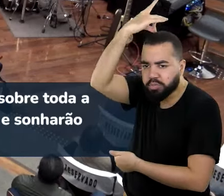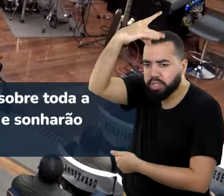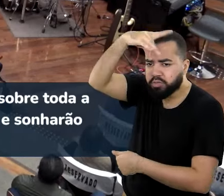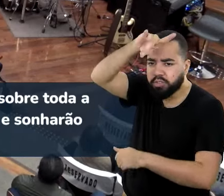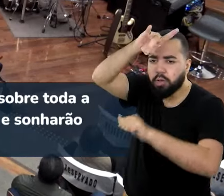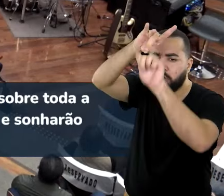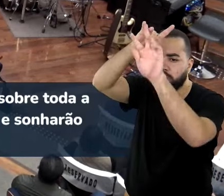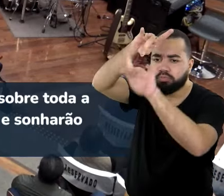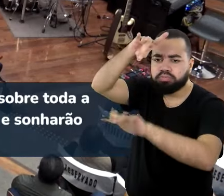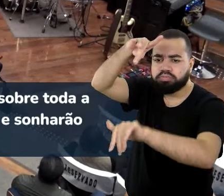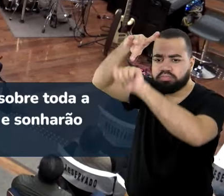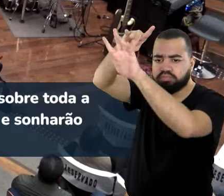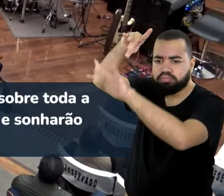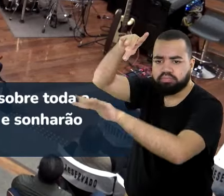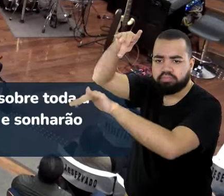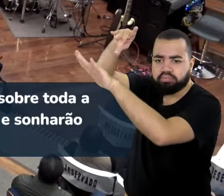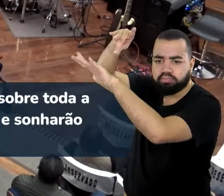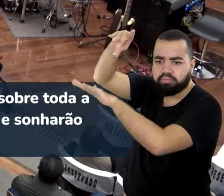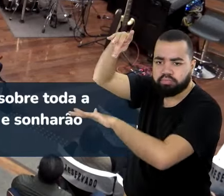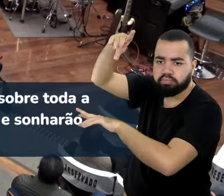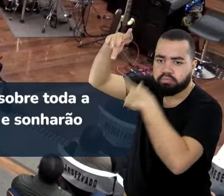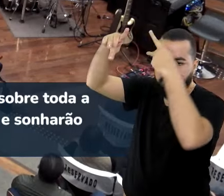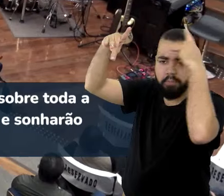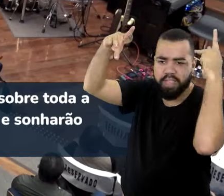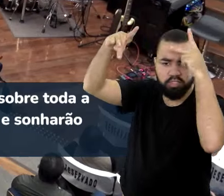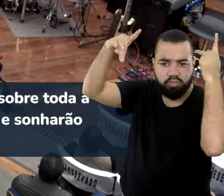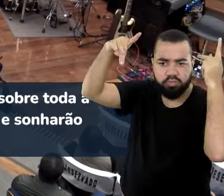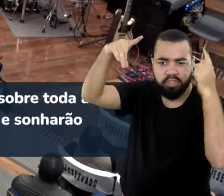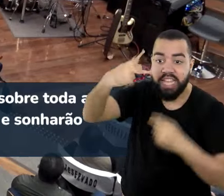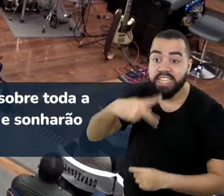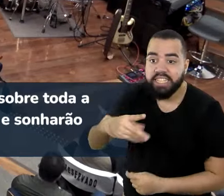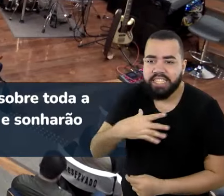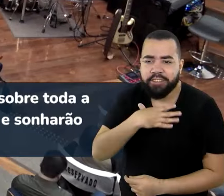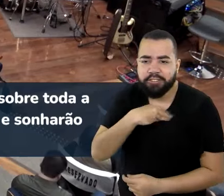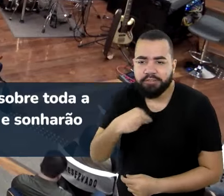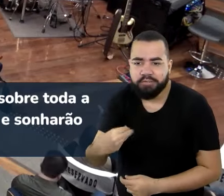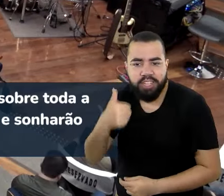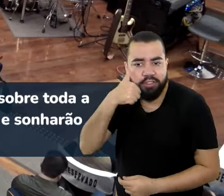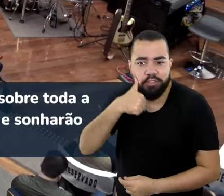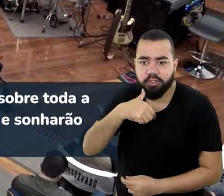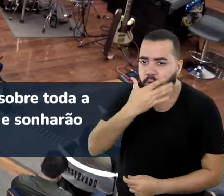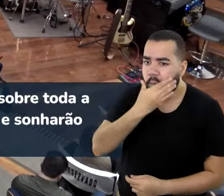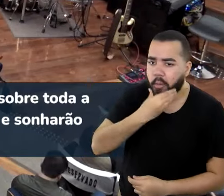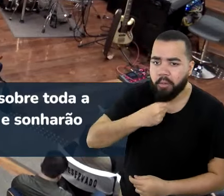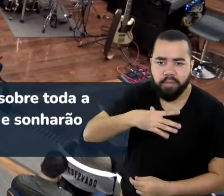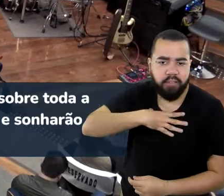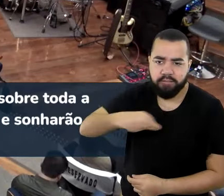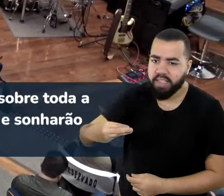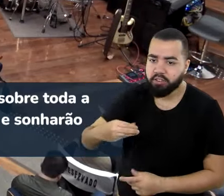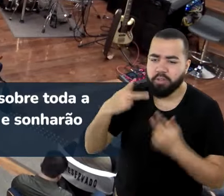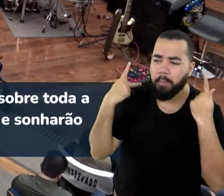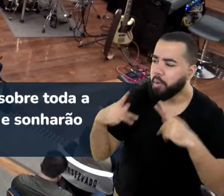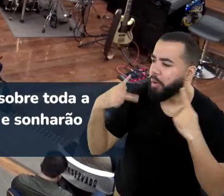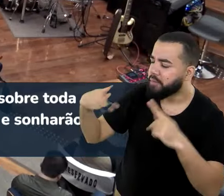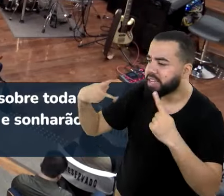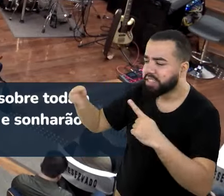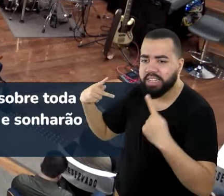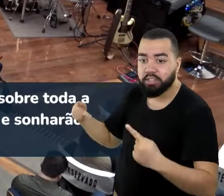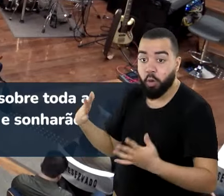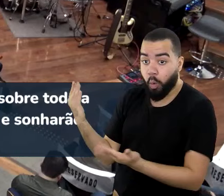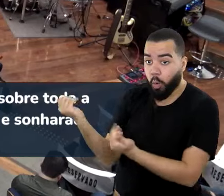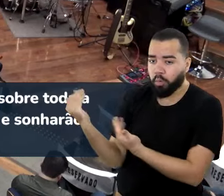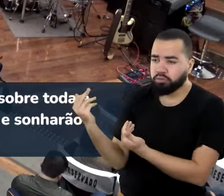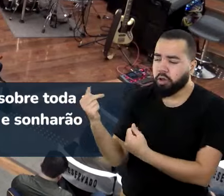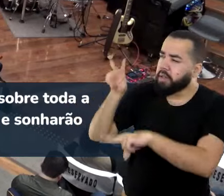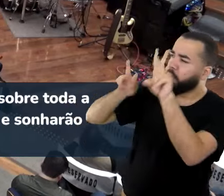meu Espírito sobre todas as carnes, vossos filhos e vossas filhas profetizarão, e só os